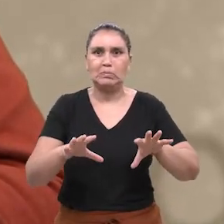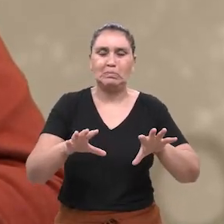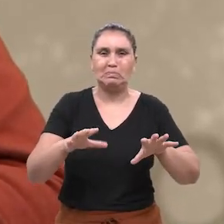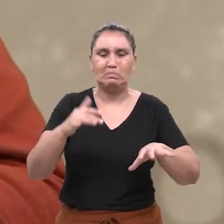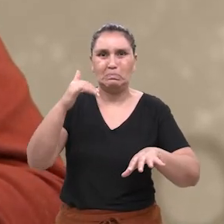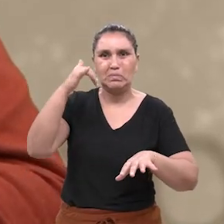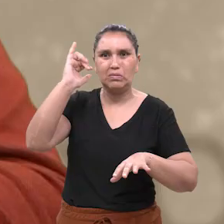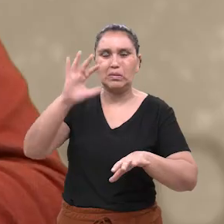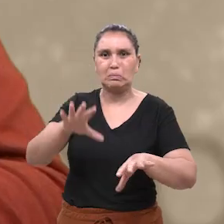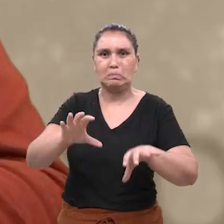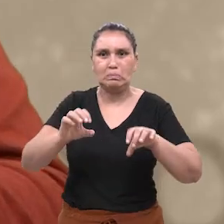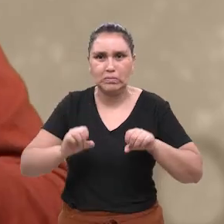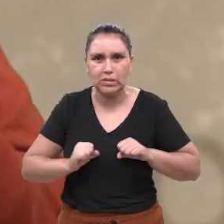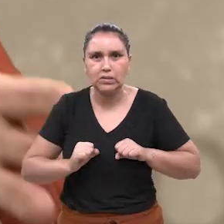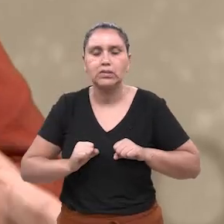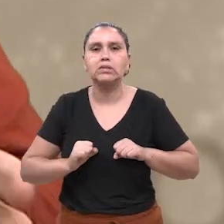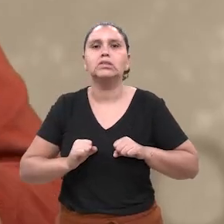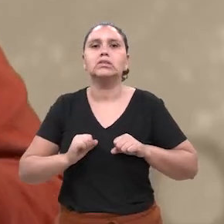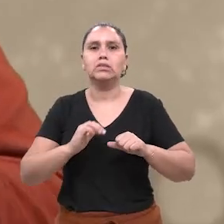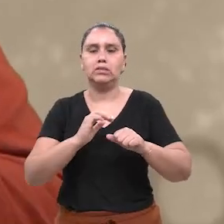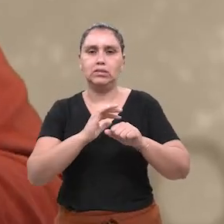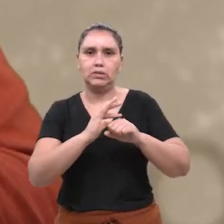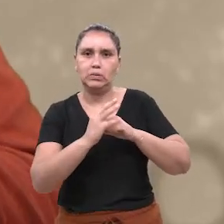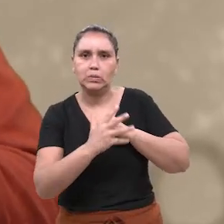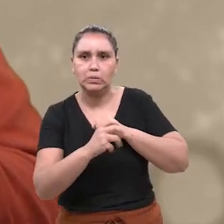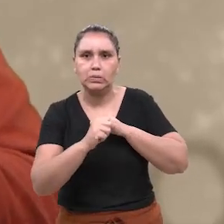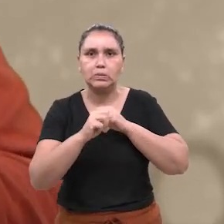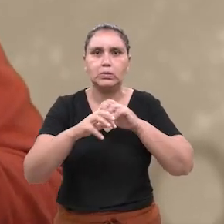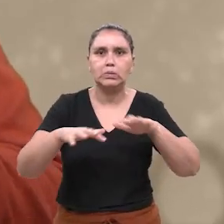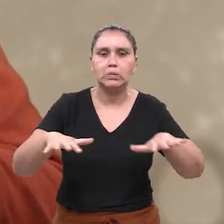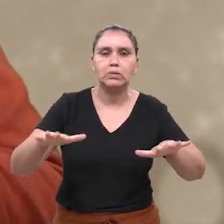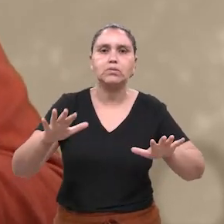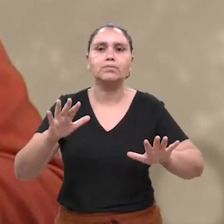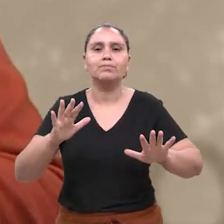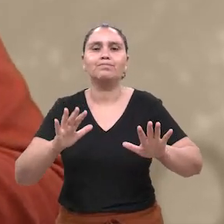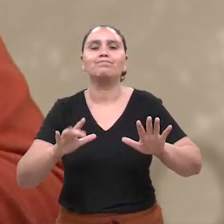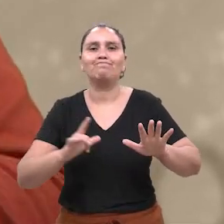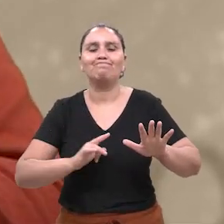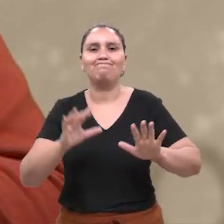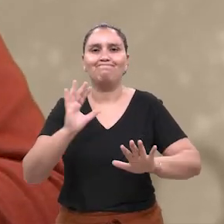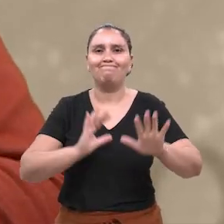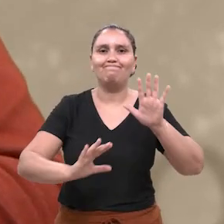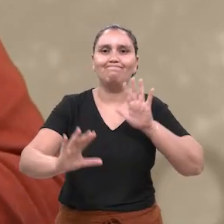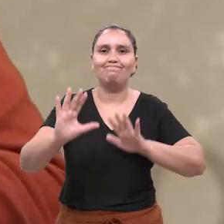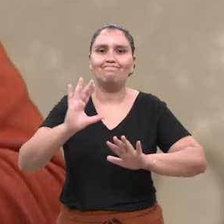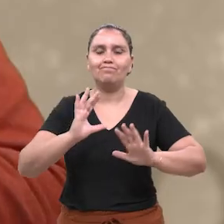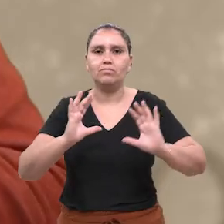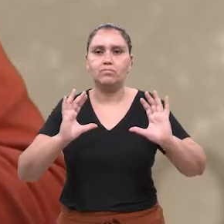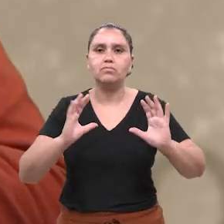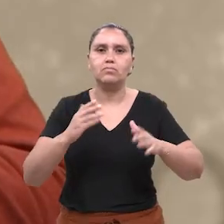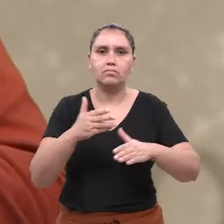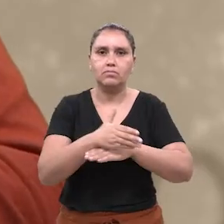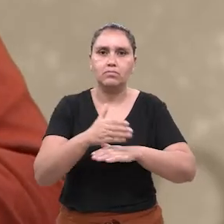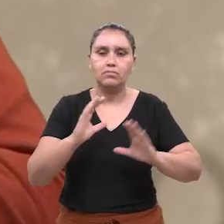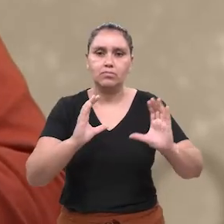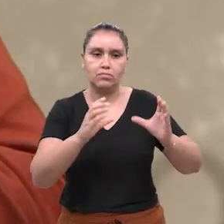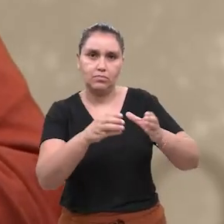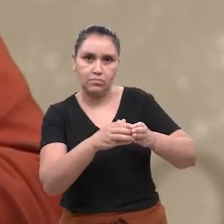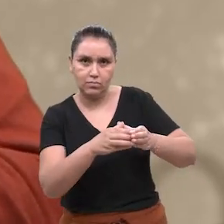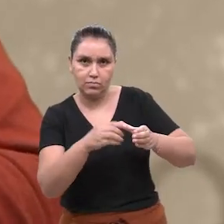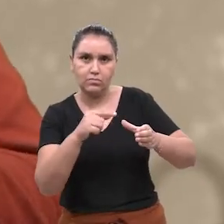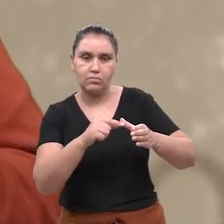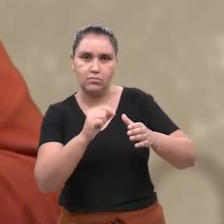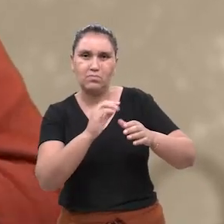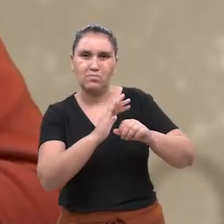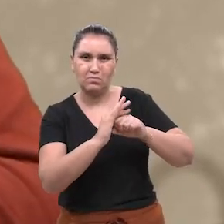né? Então eu era presidente do Legislativo, era vereador e fazia parte da comissão municipal